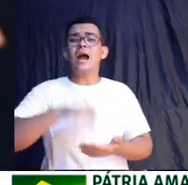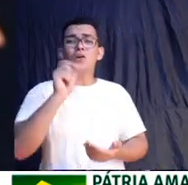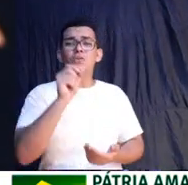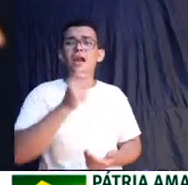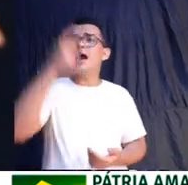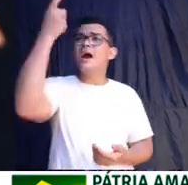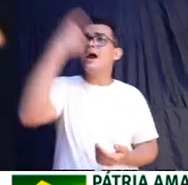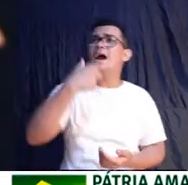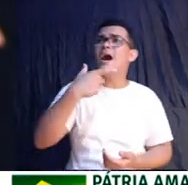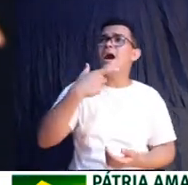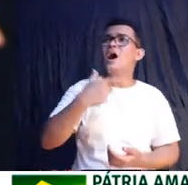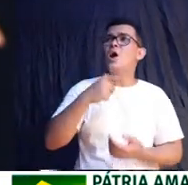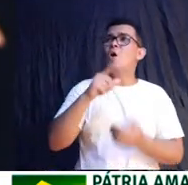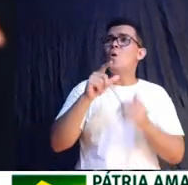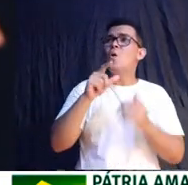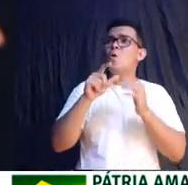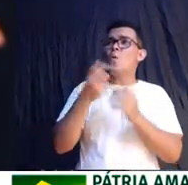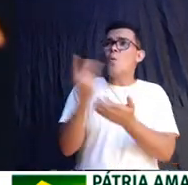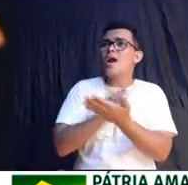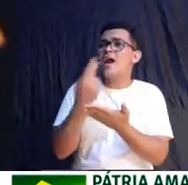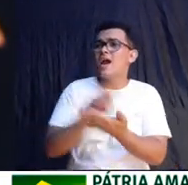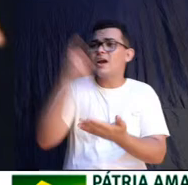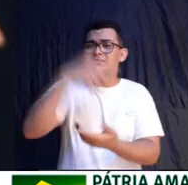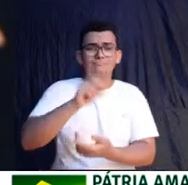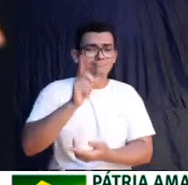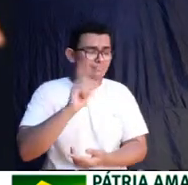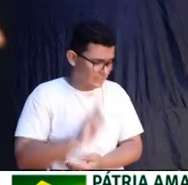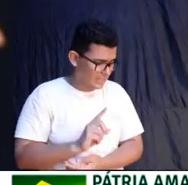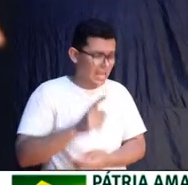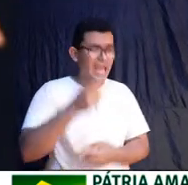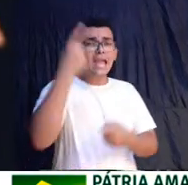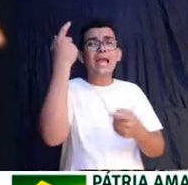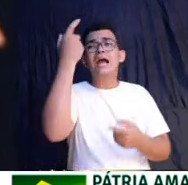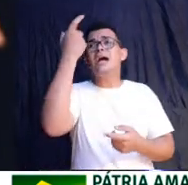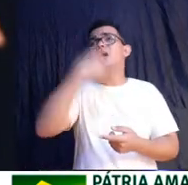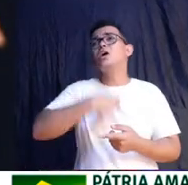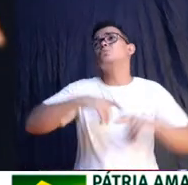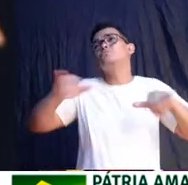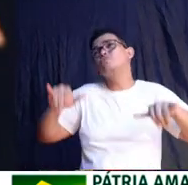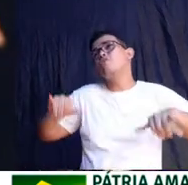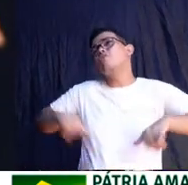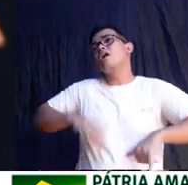sou delinquente, sou um cara carente. Eu dormi na praça,